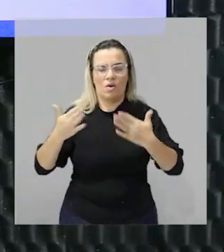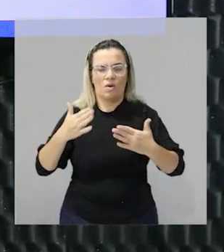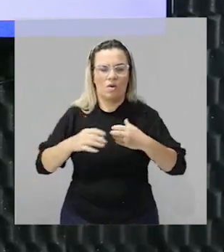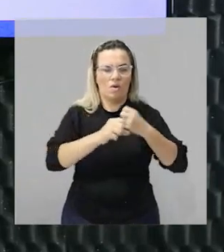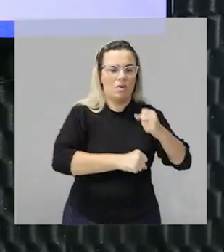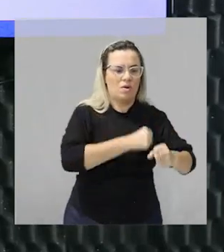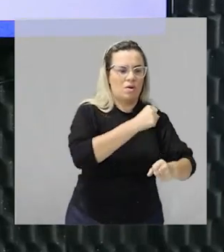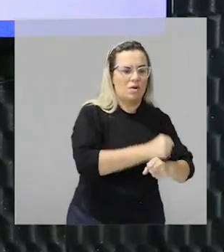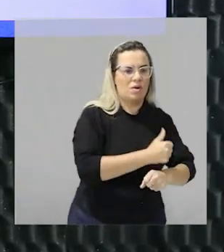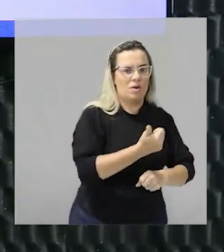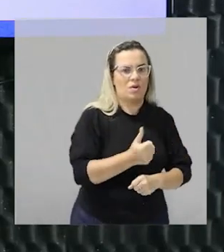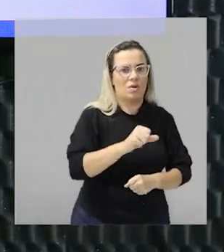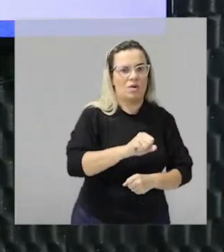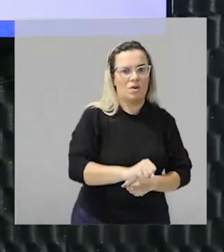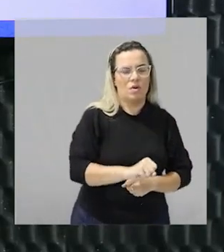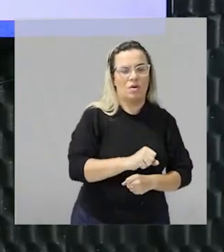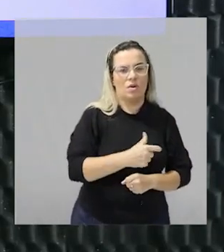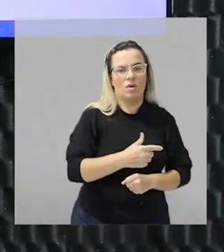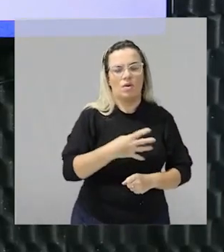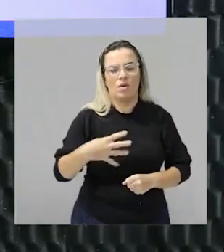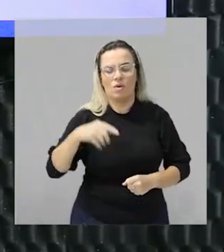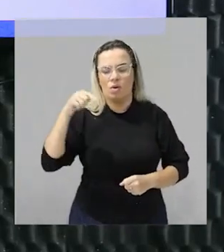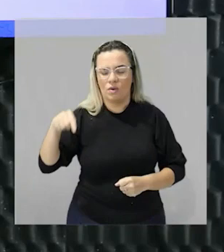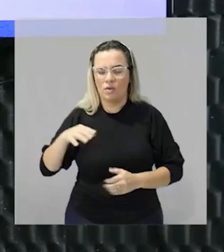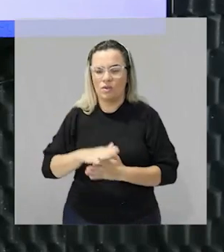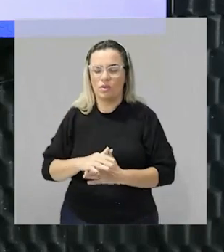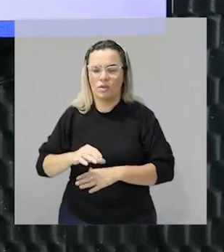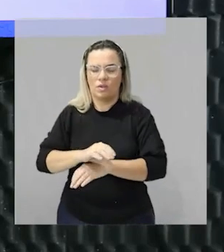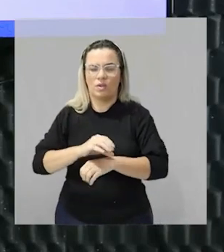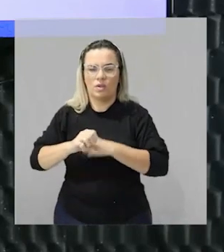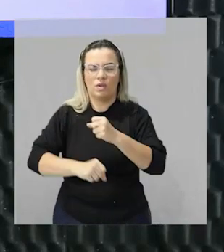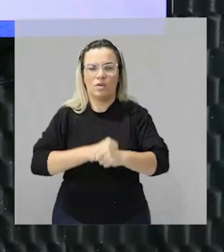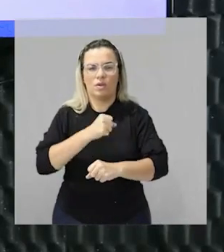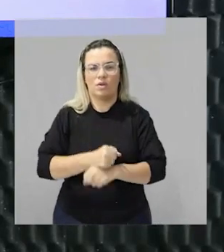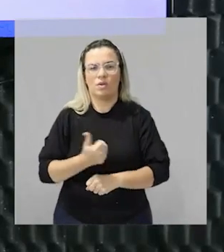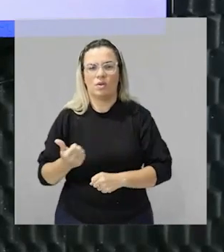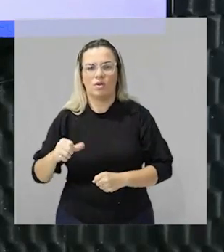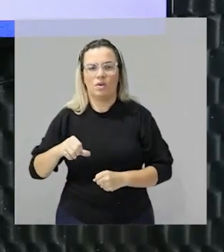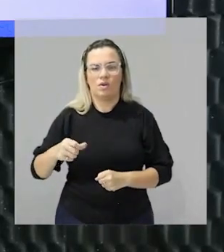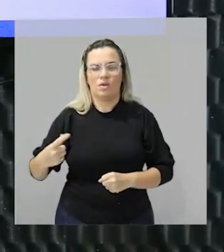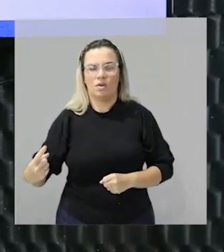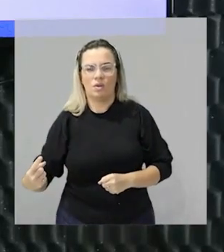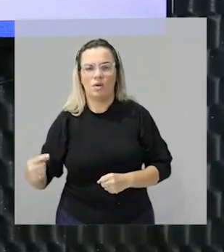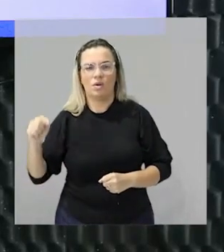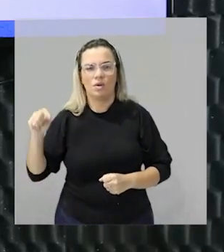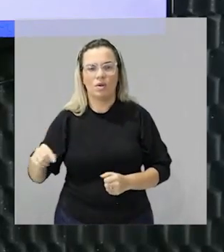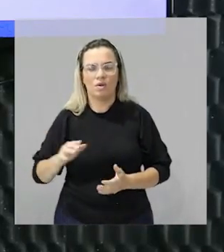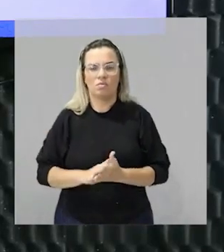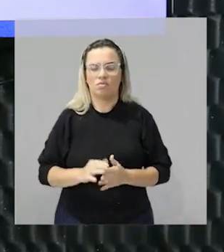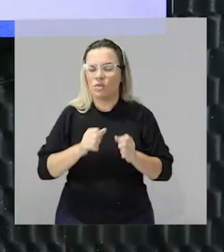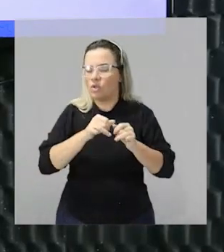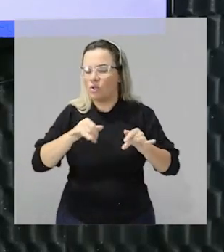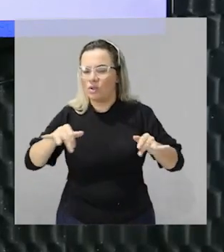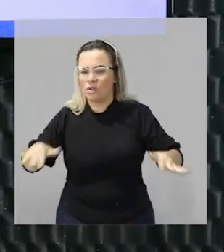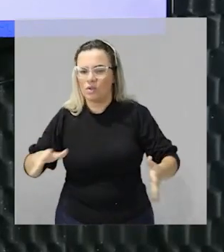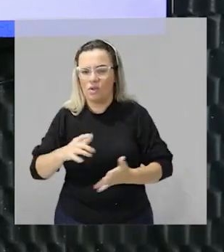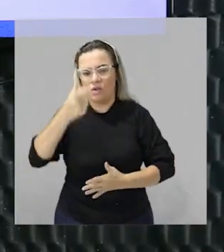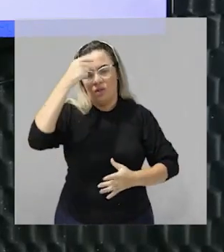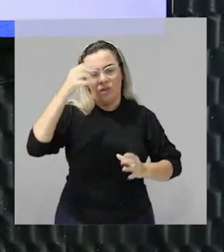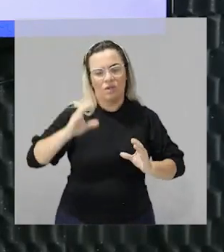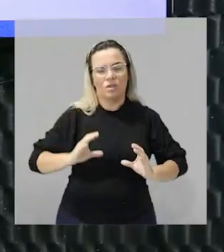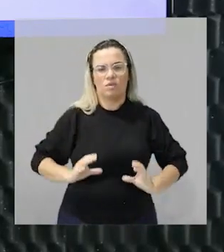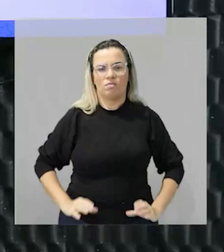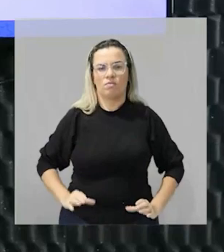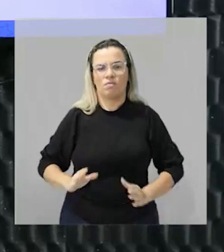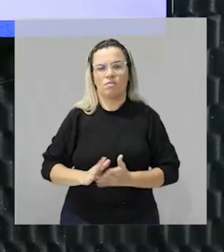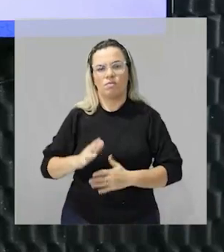de 1824, mas a Constituição de 1891, ela não ampliou a cidadania no Brasil. Porque